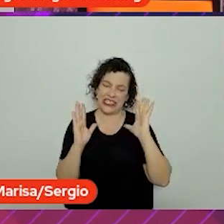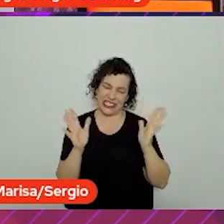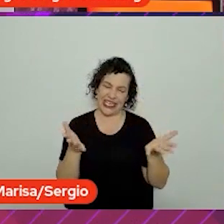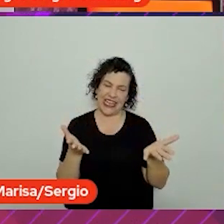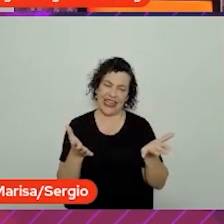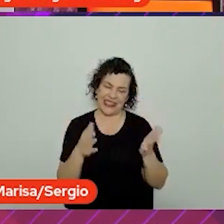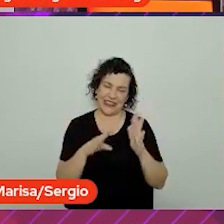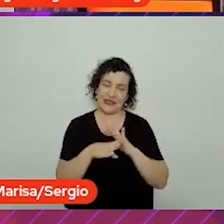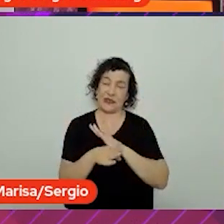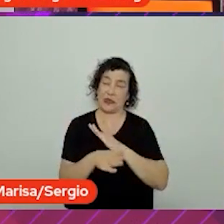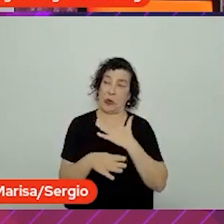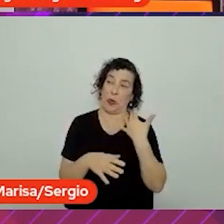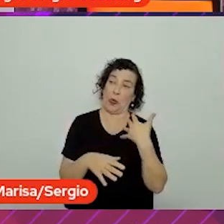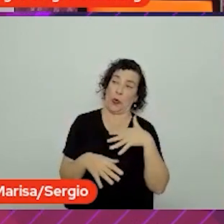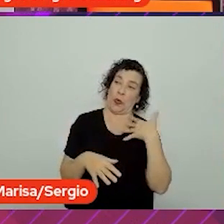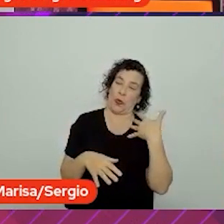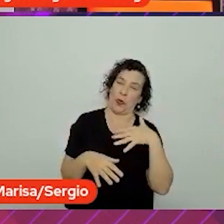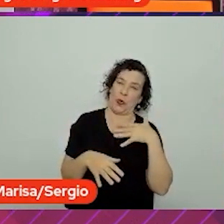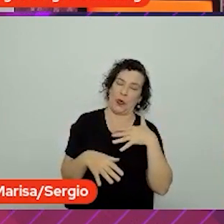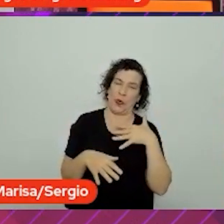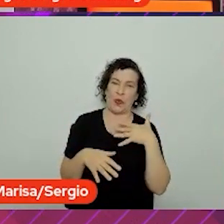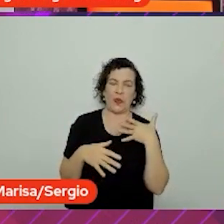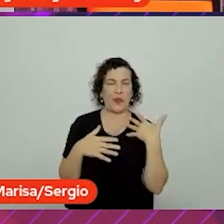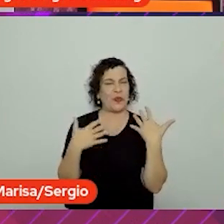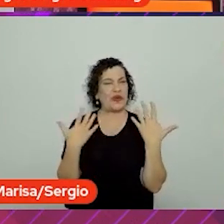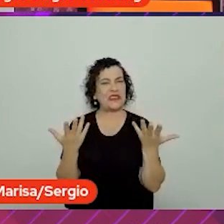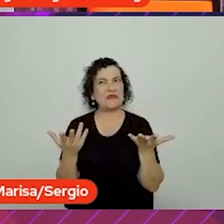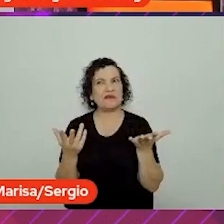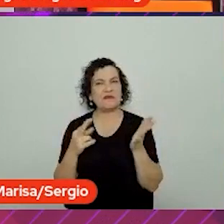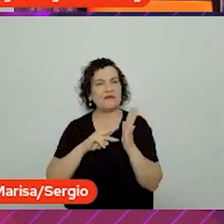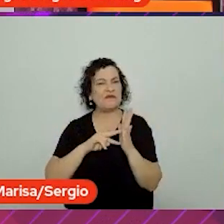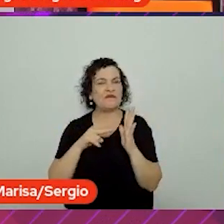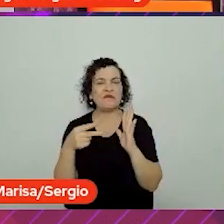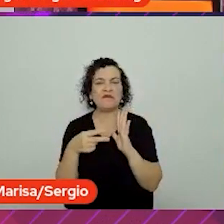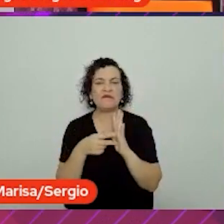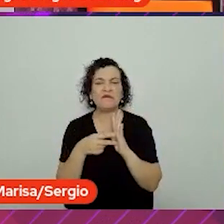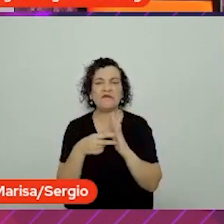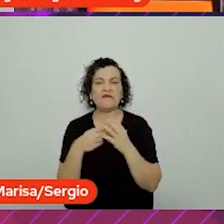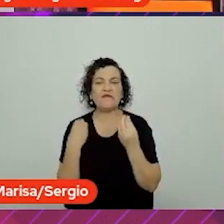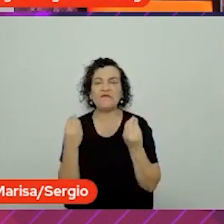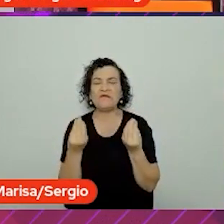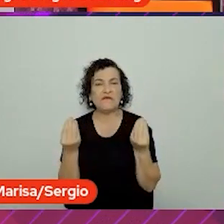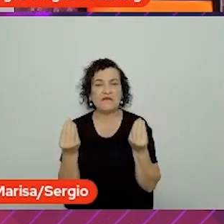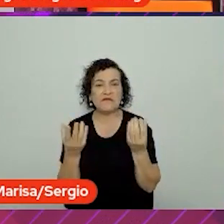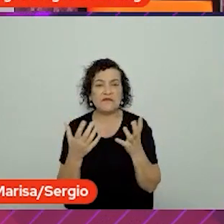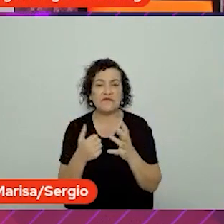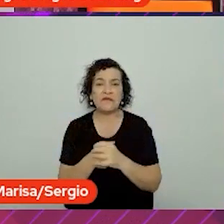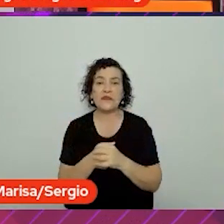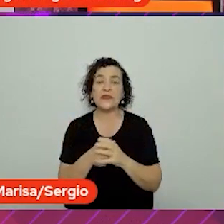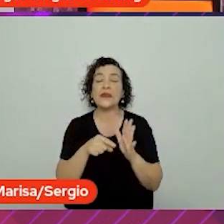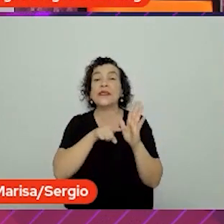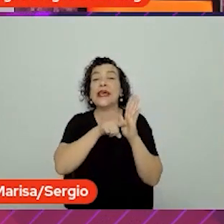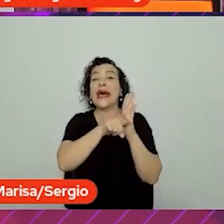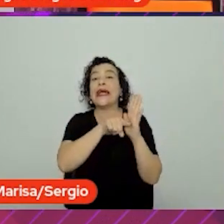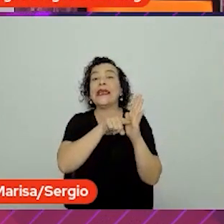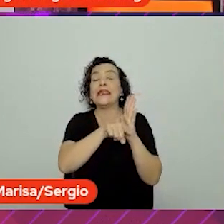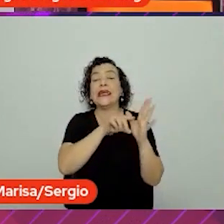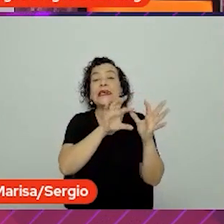que aí se a gente for analisar o contexto, cara, o que que é essa trecho? Se a gente simplesmente não analisa o contexto, a gente